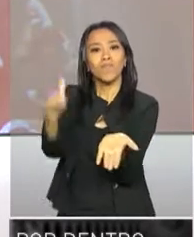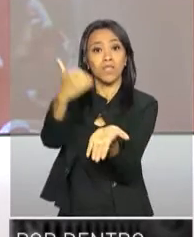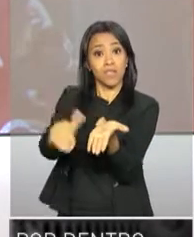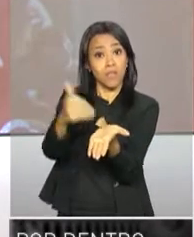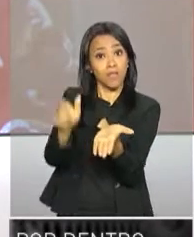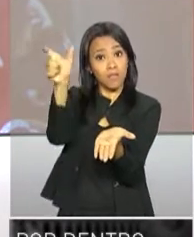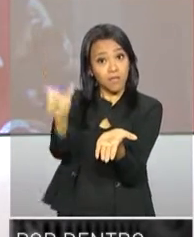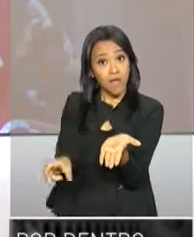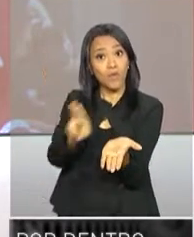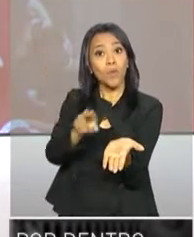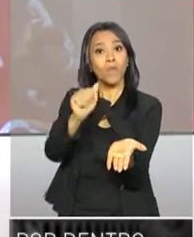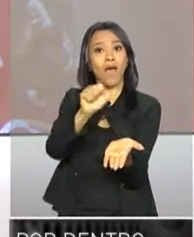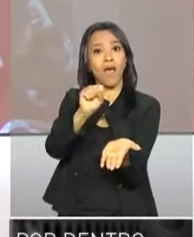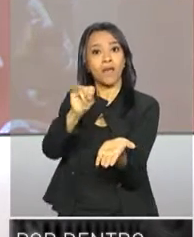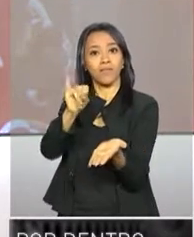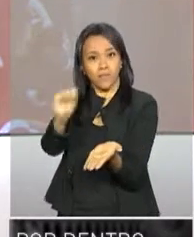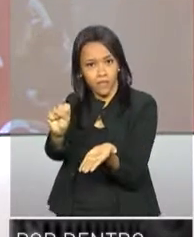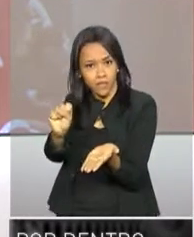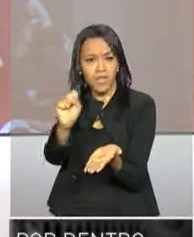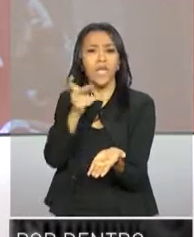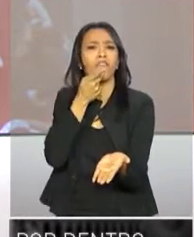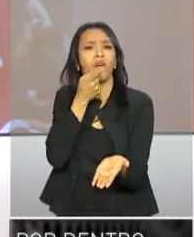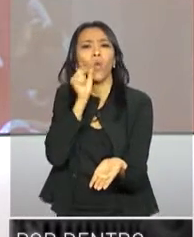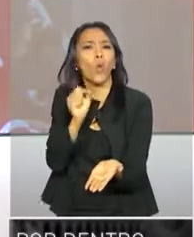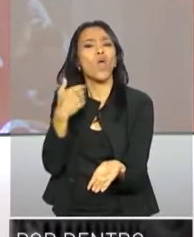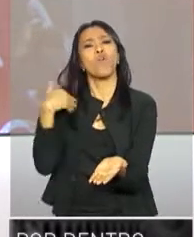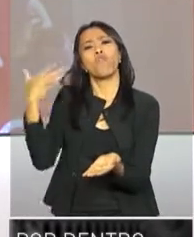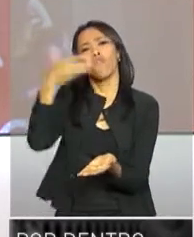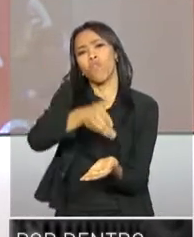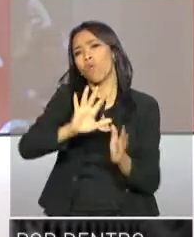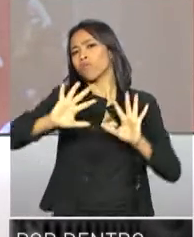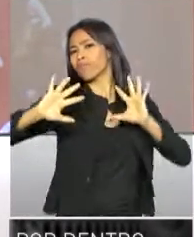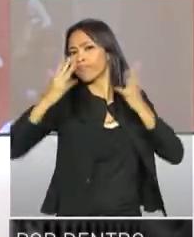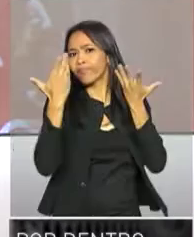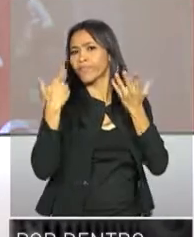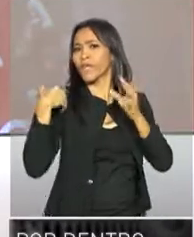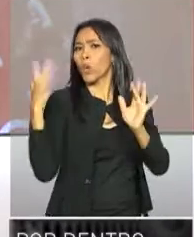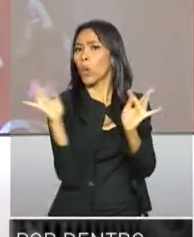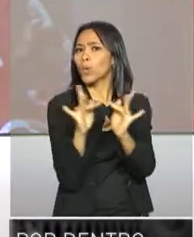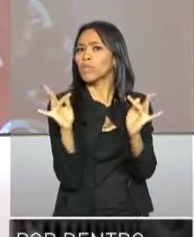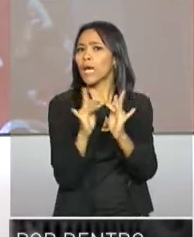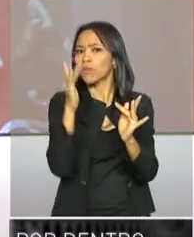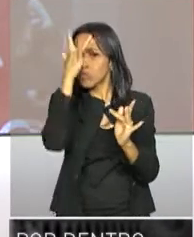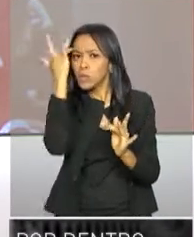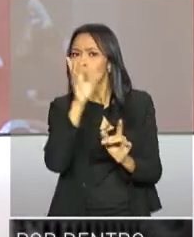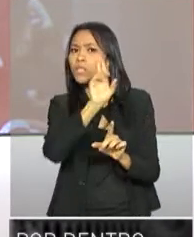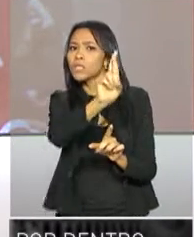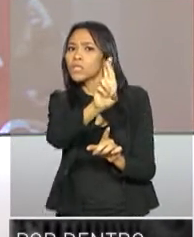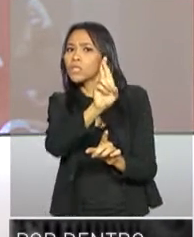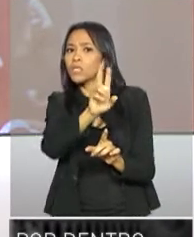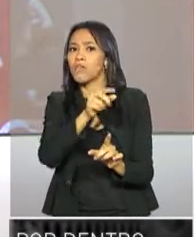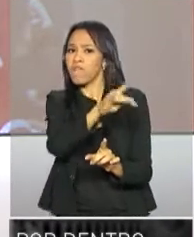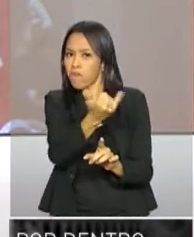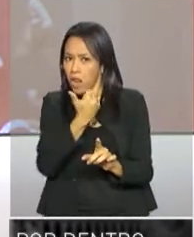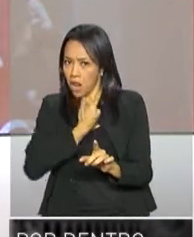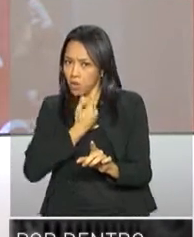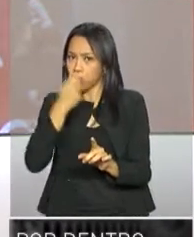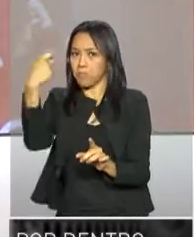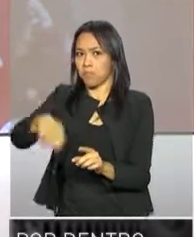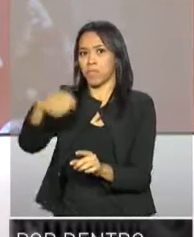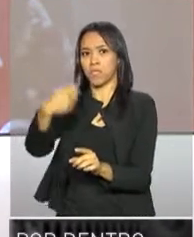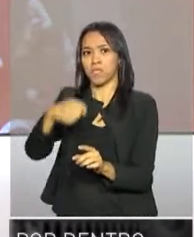assis costa filho ele fala o festival e entrei em contato com os organizadores disseram que é preciso